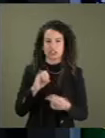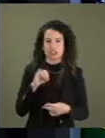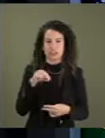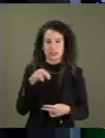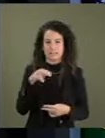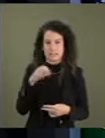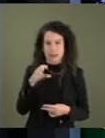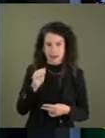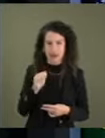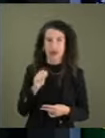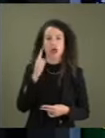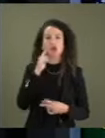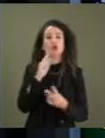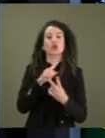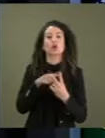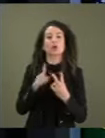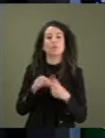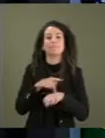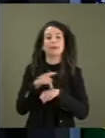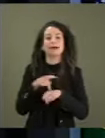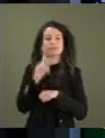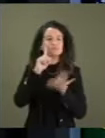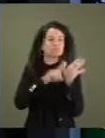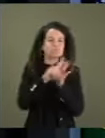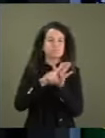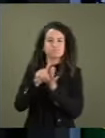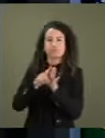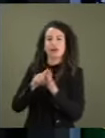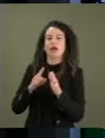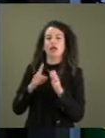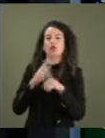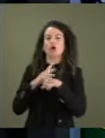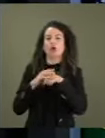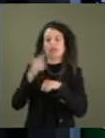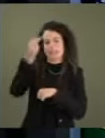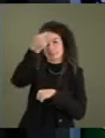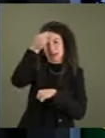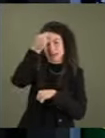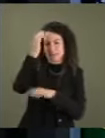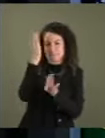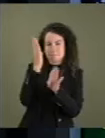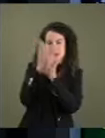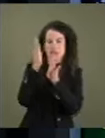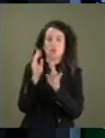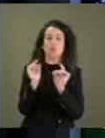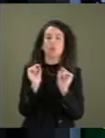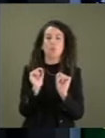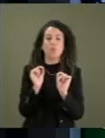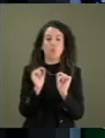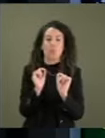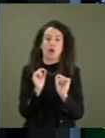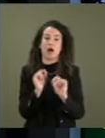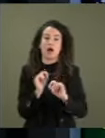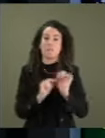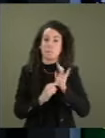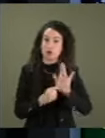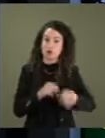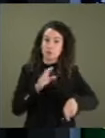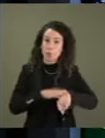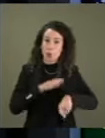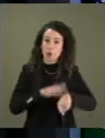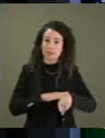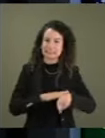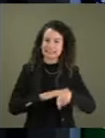que rastreiam a doença mental com maior precisão, que mostram um aumento significativo